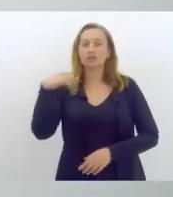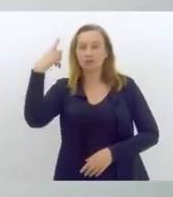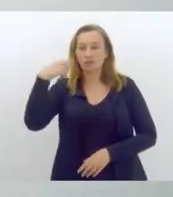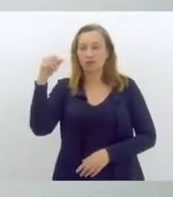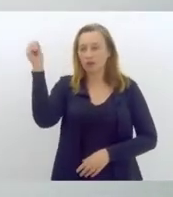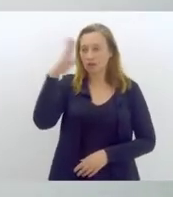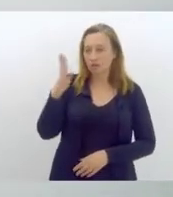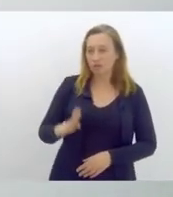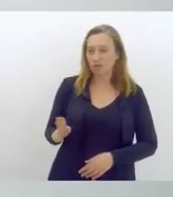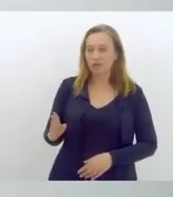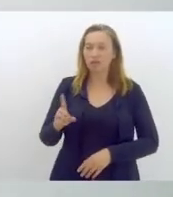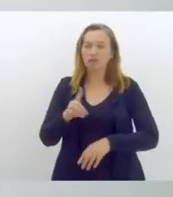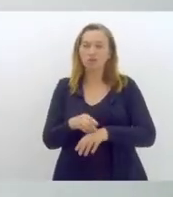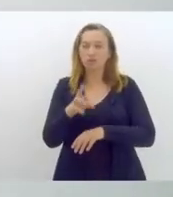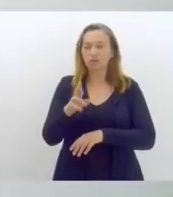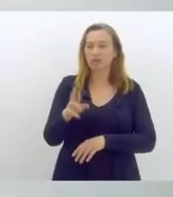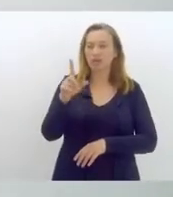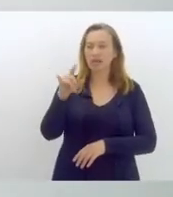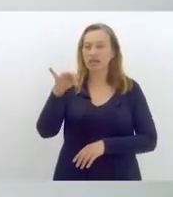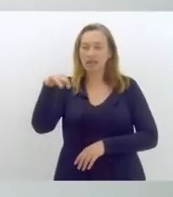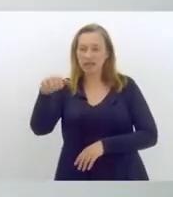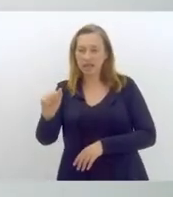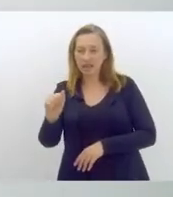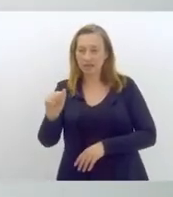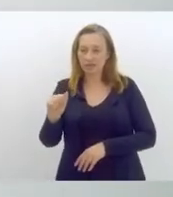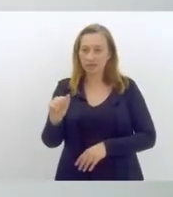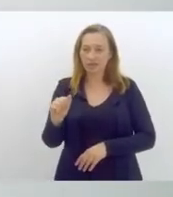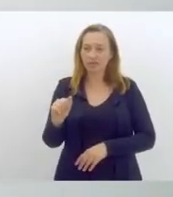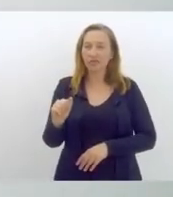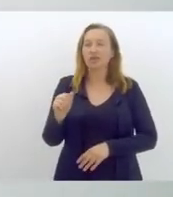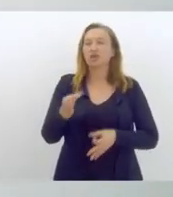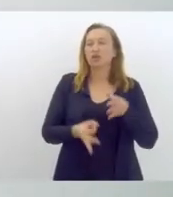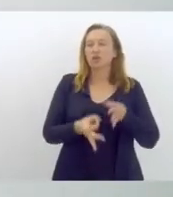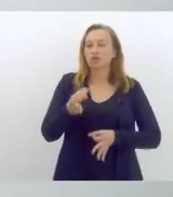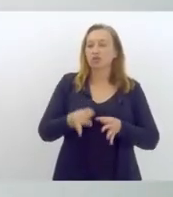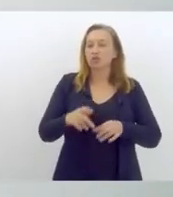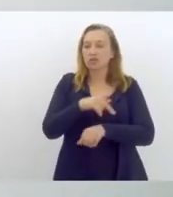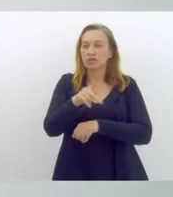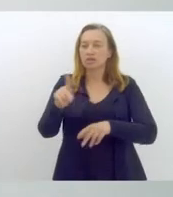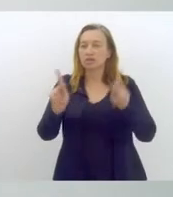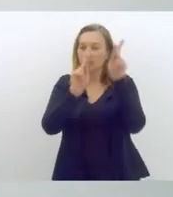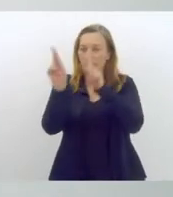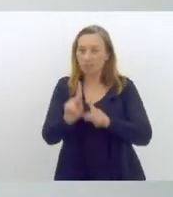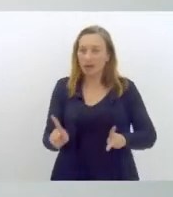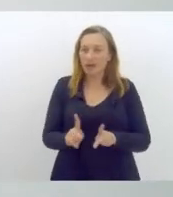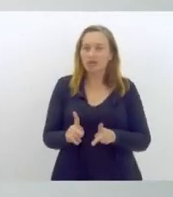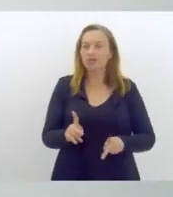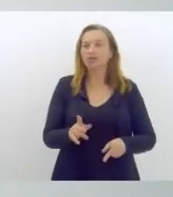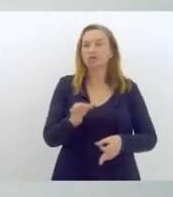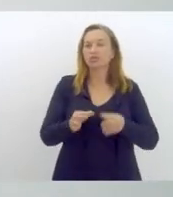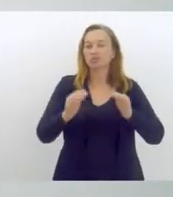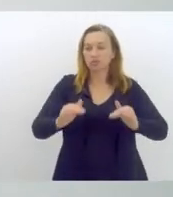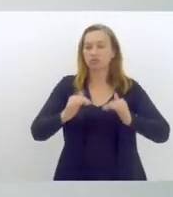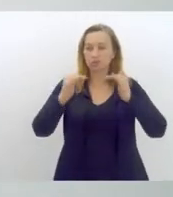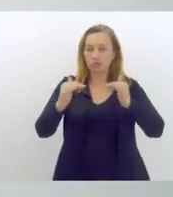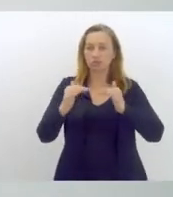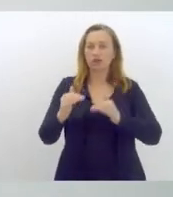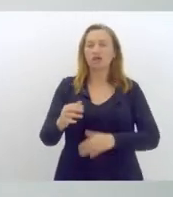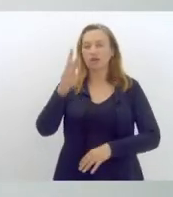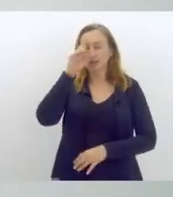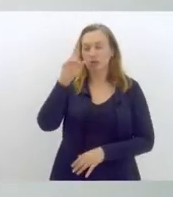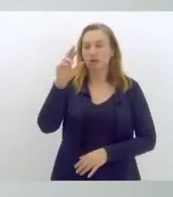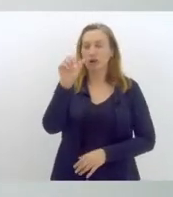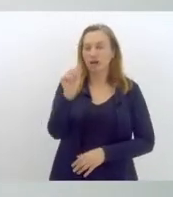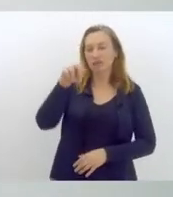Dra liliangem juíza de paz do Tribunal de Justiça Senhor Antônio